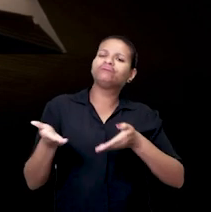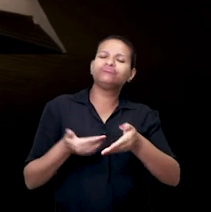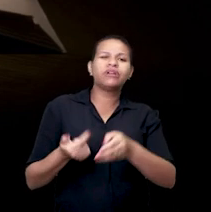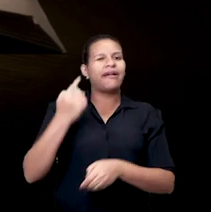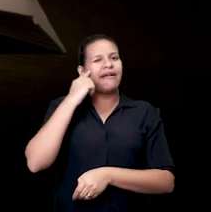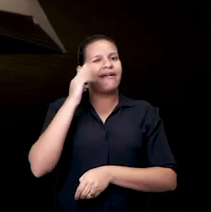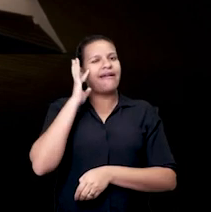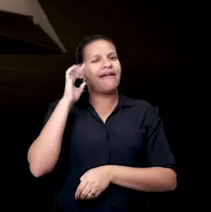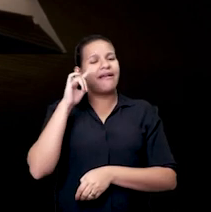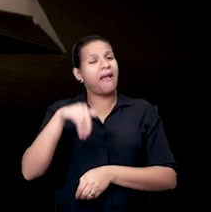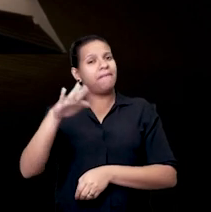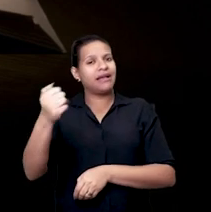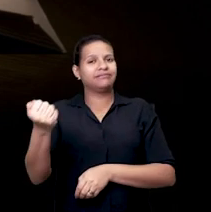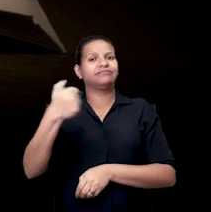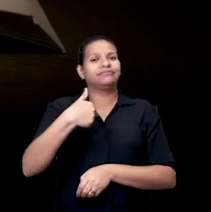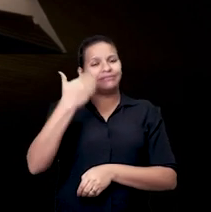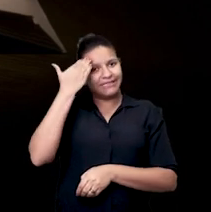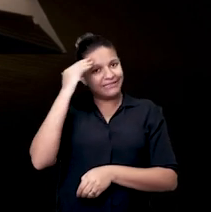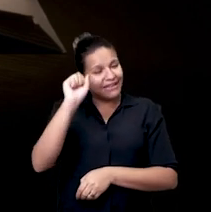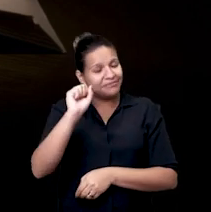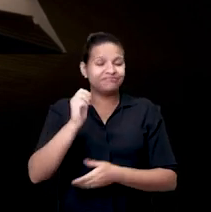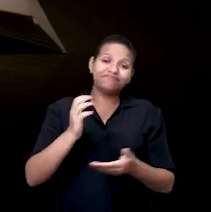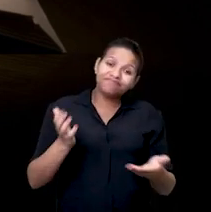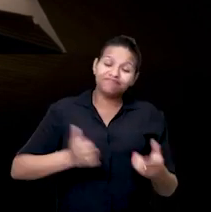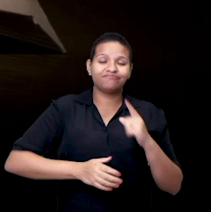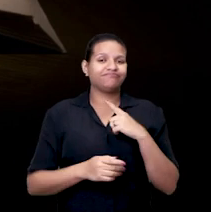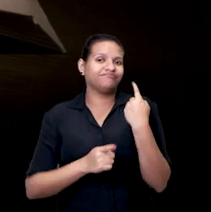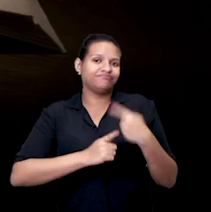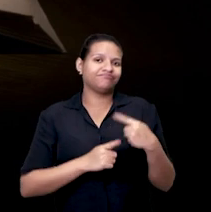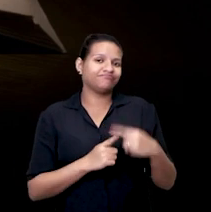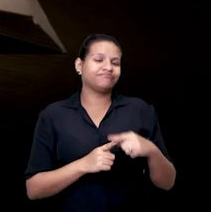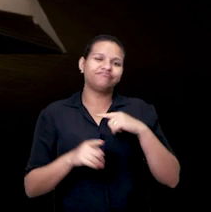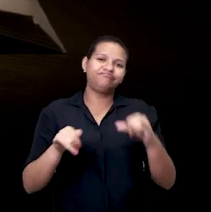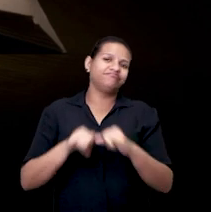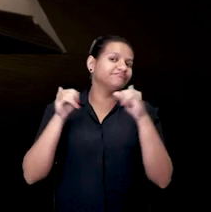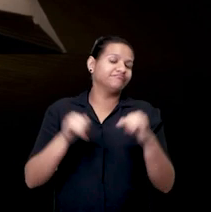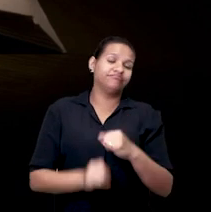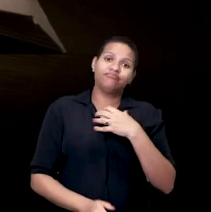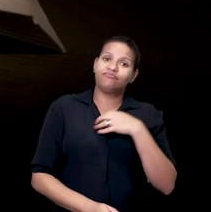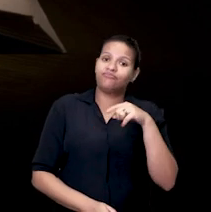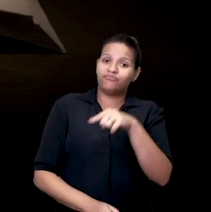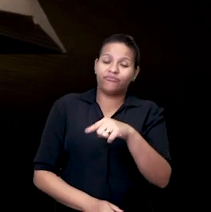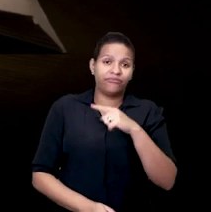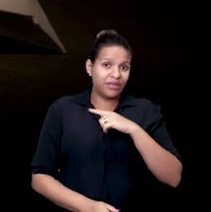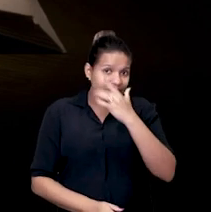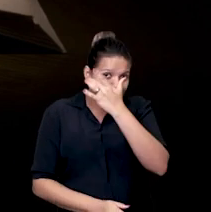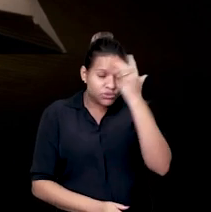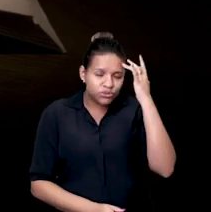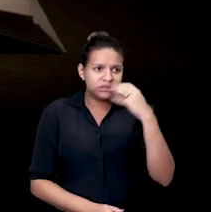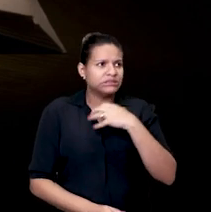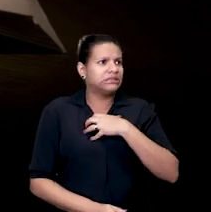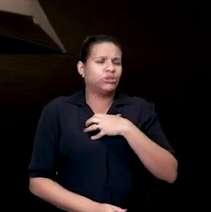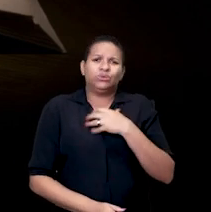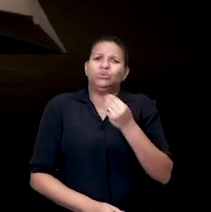confia uma mensagem a um tolo. As pernas de um coxo não têm força, do mesmo modo uma sentença